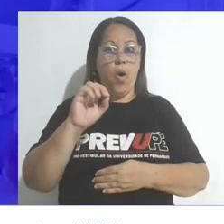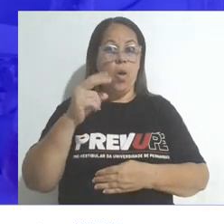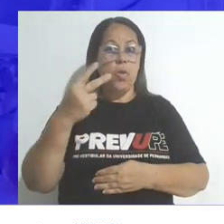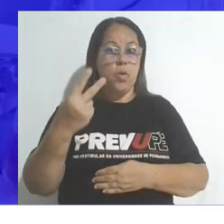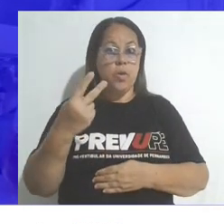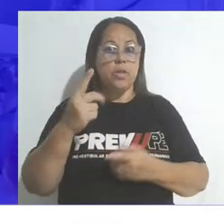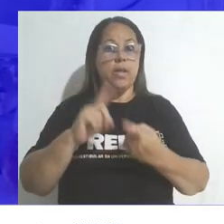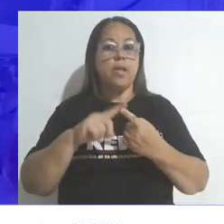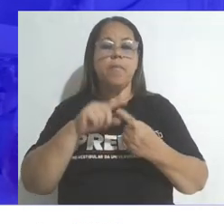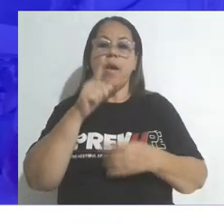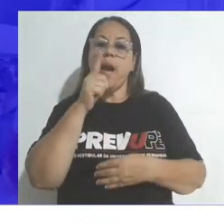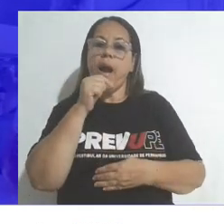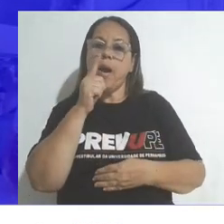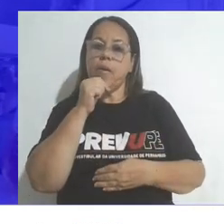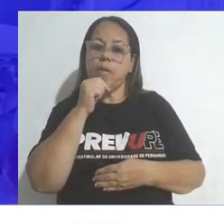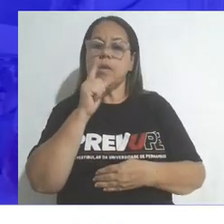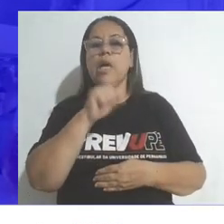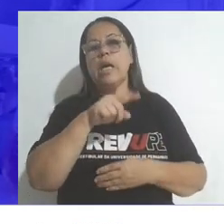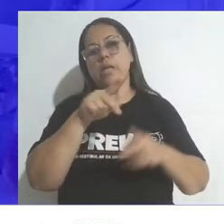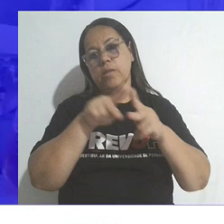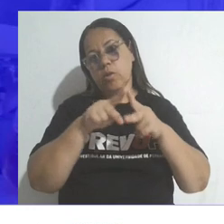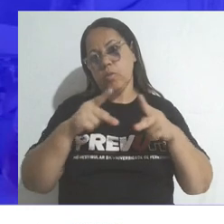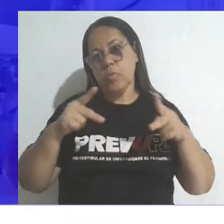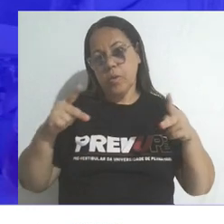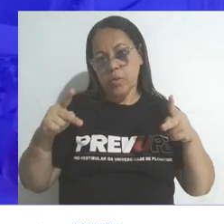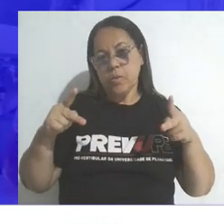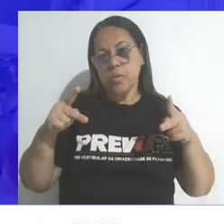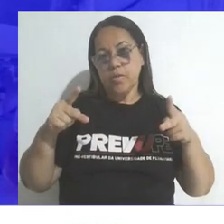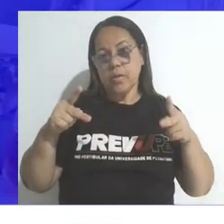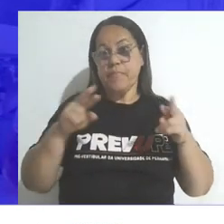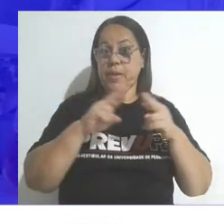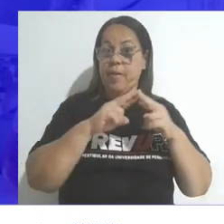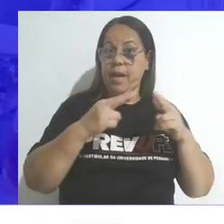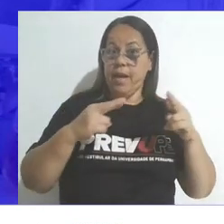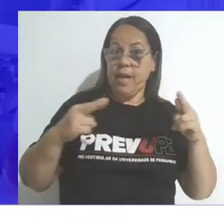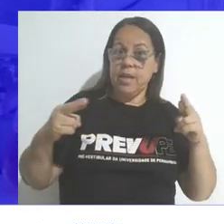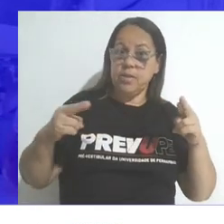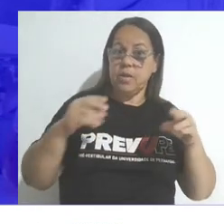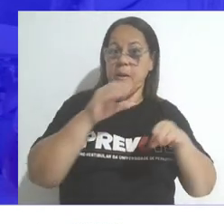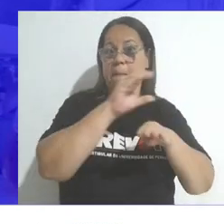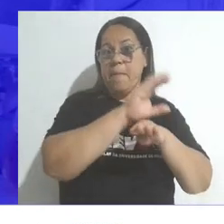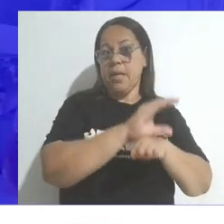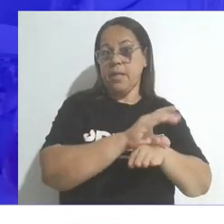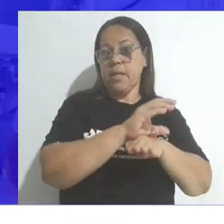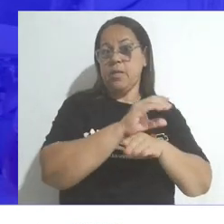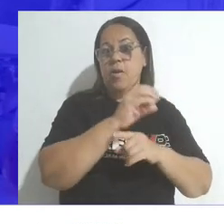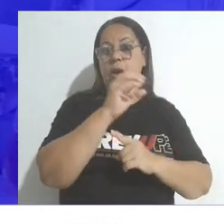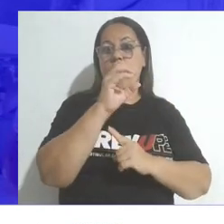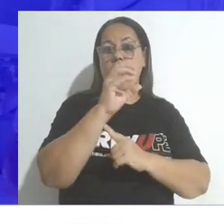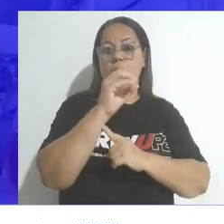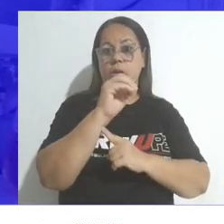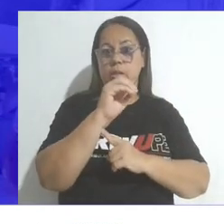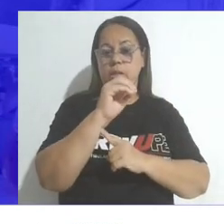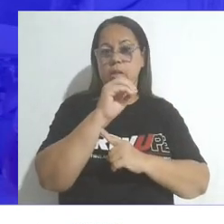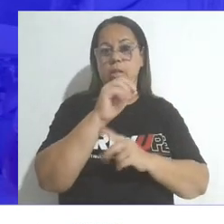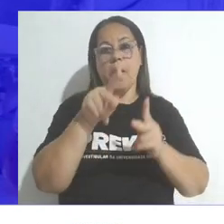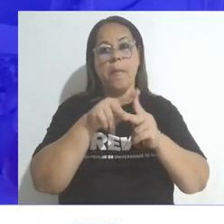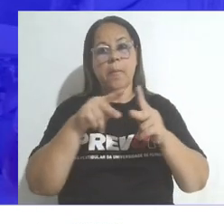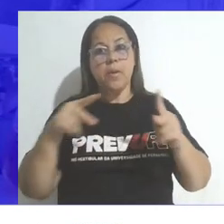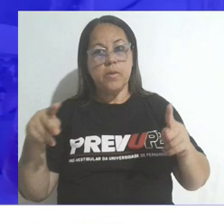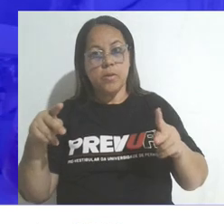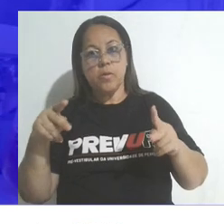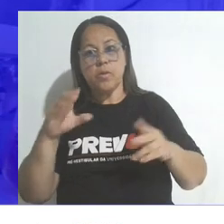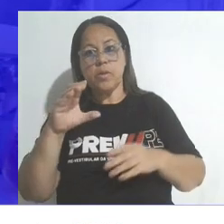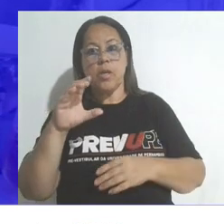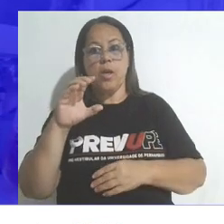e a água. Esses são os produtos. Então, reagentes, metano e oxigênio. Produtos de dióxido